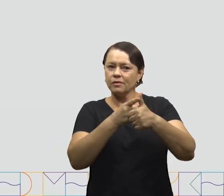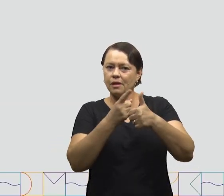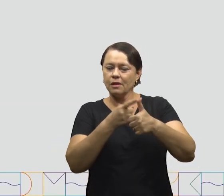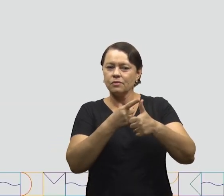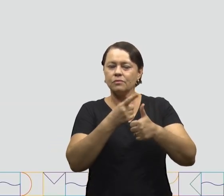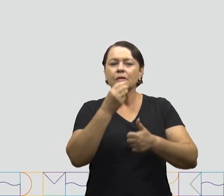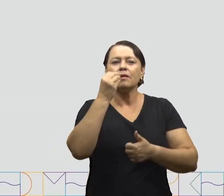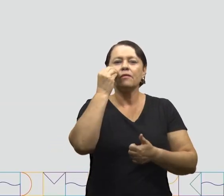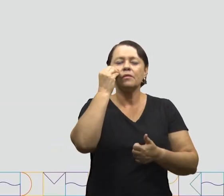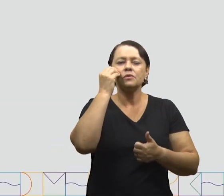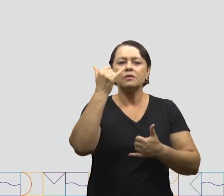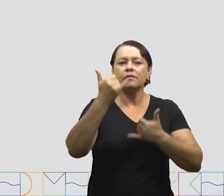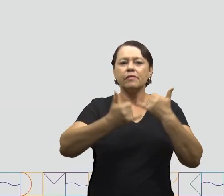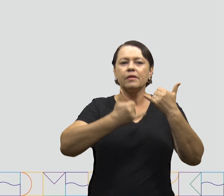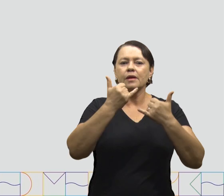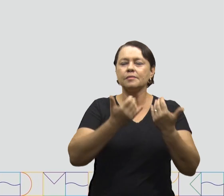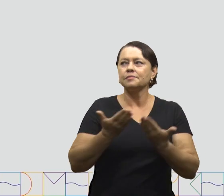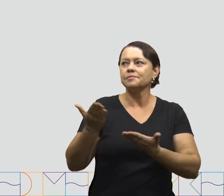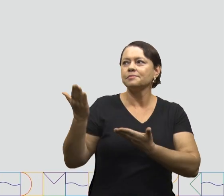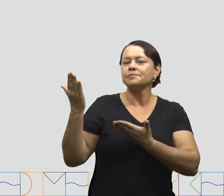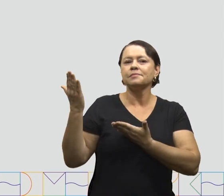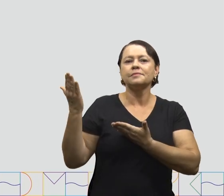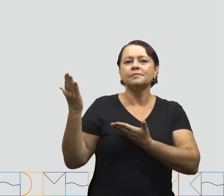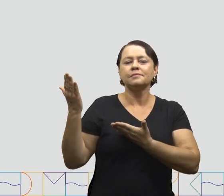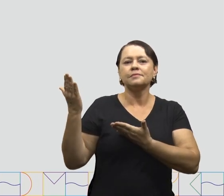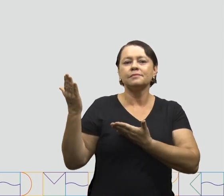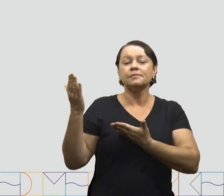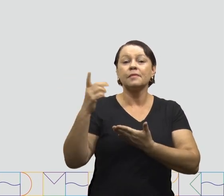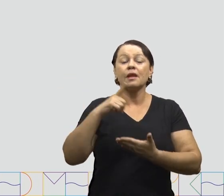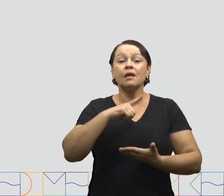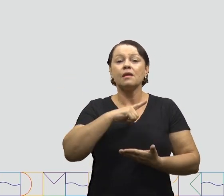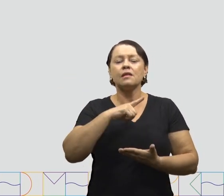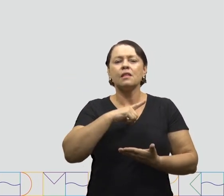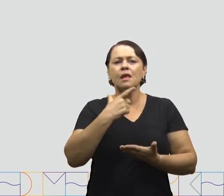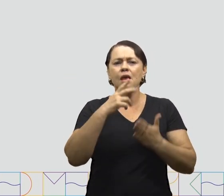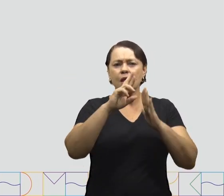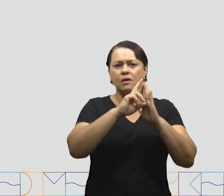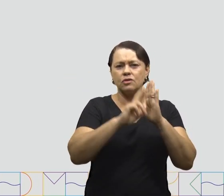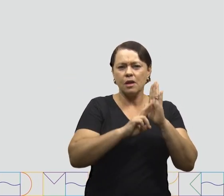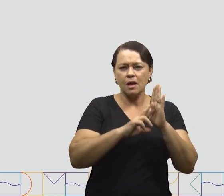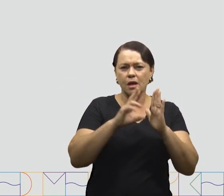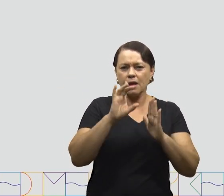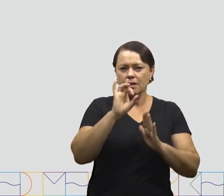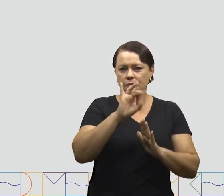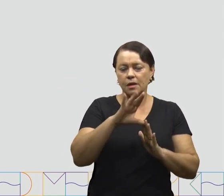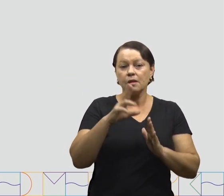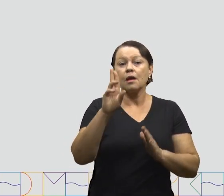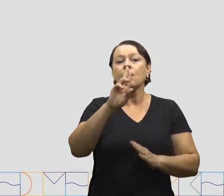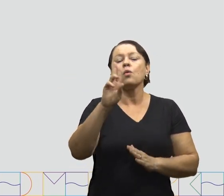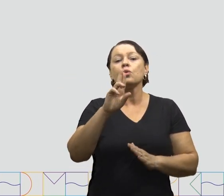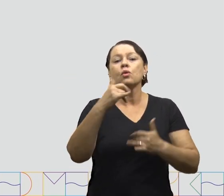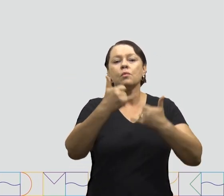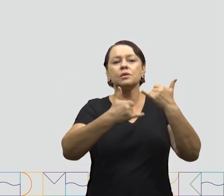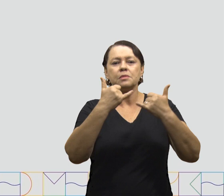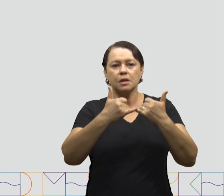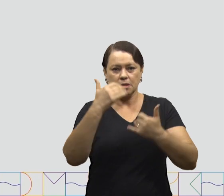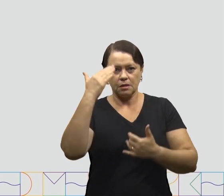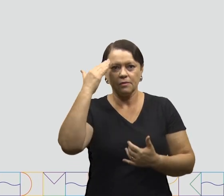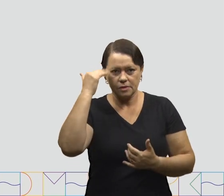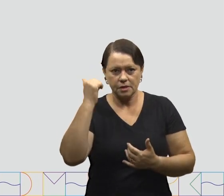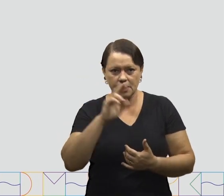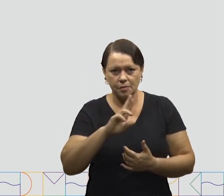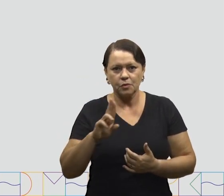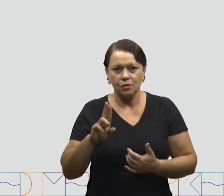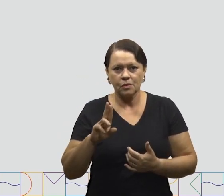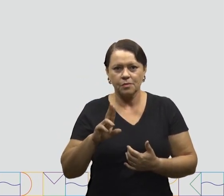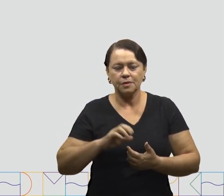Atividade 1. Vamos observar a brincadeira abaixo e registrar as regras para ela? 1. Nome da brincadeira. Você sabe o